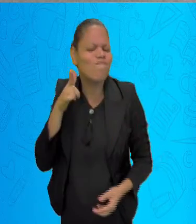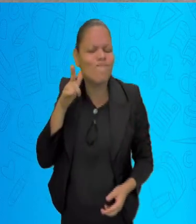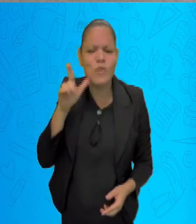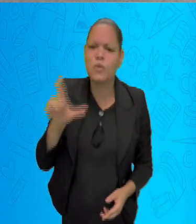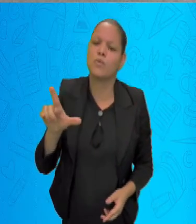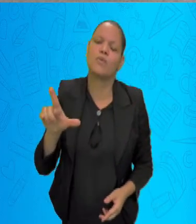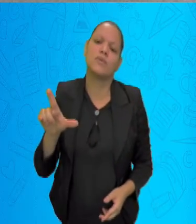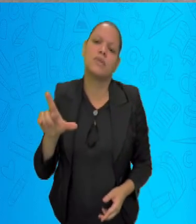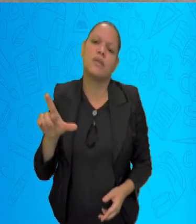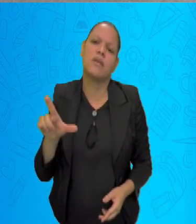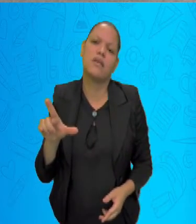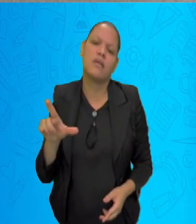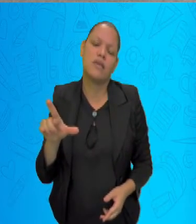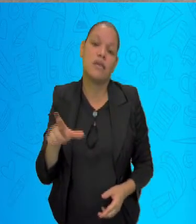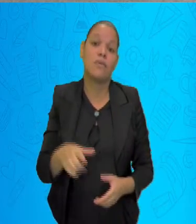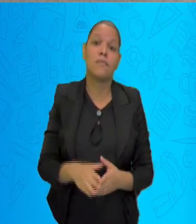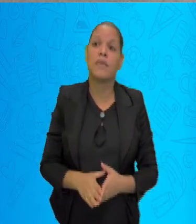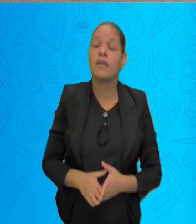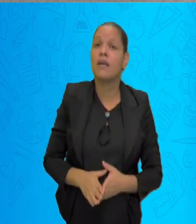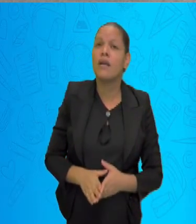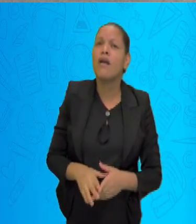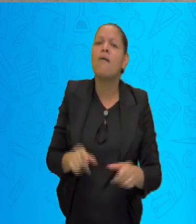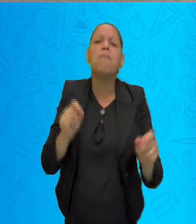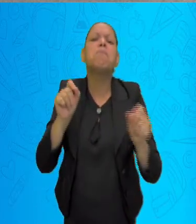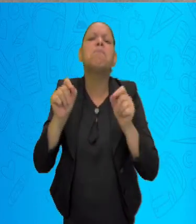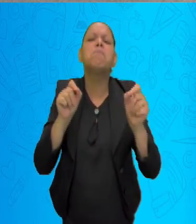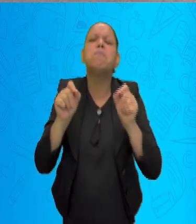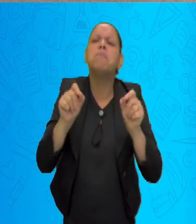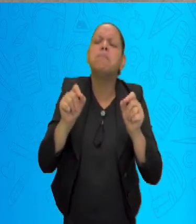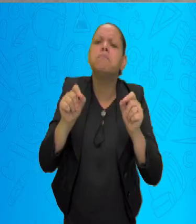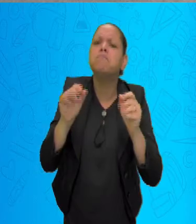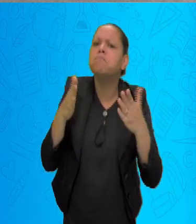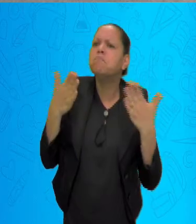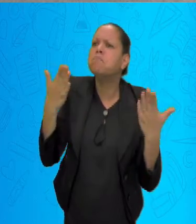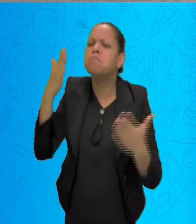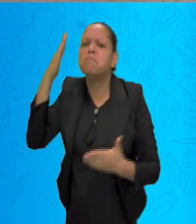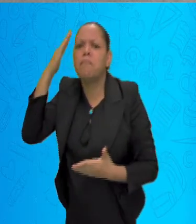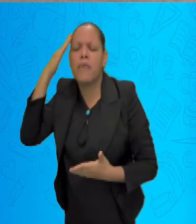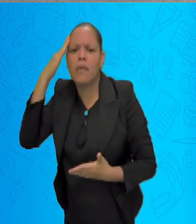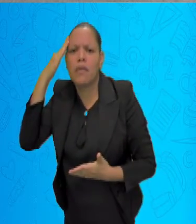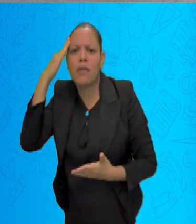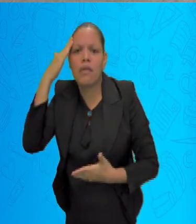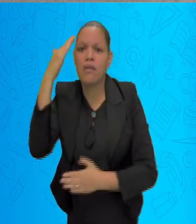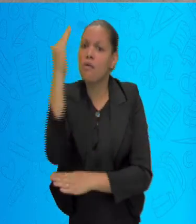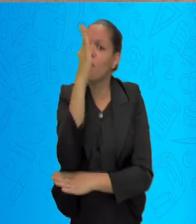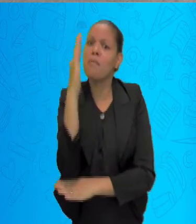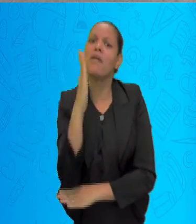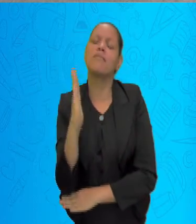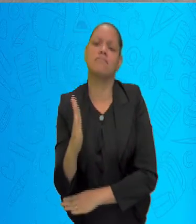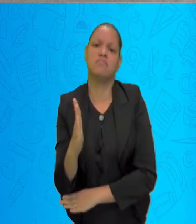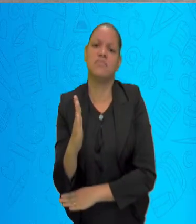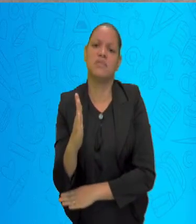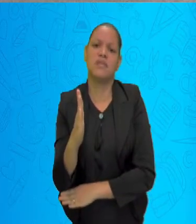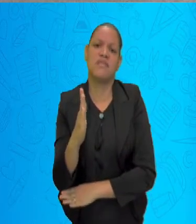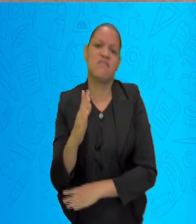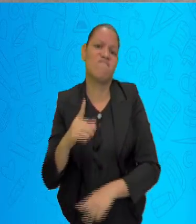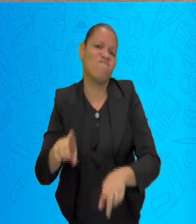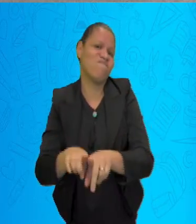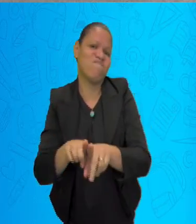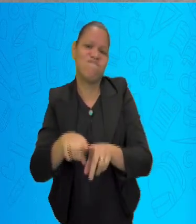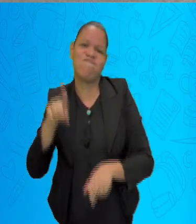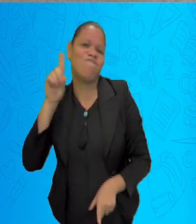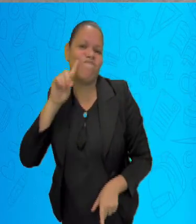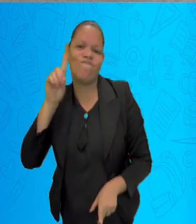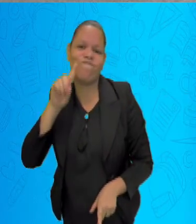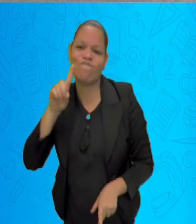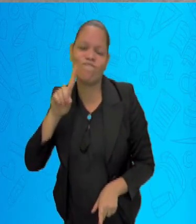que nós podemos concluir? Nem o Brasil, nem os Estados Unidos não estavam interessados nos ideais de